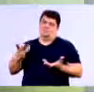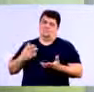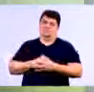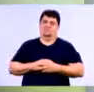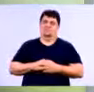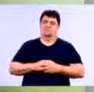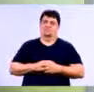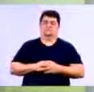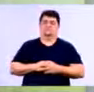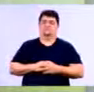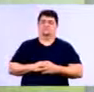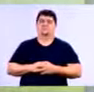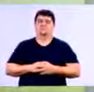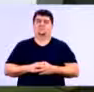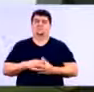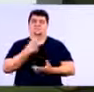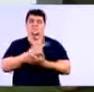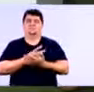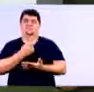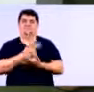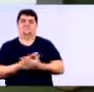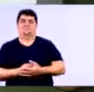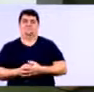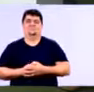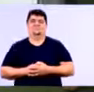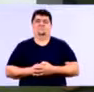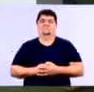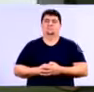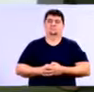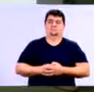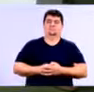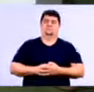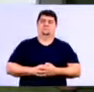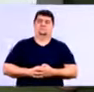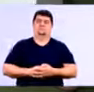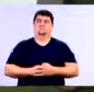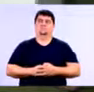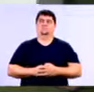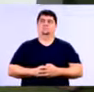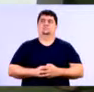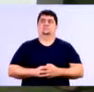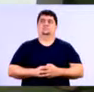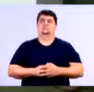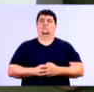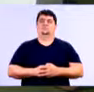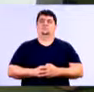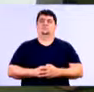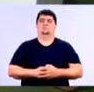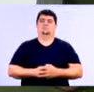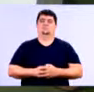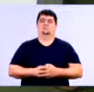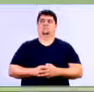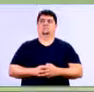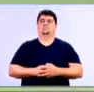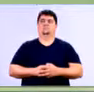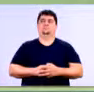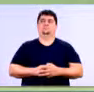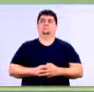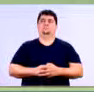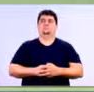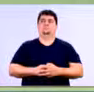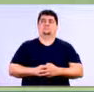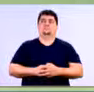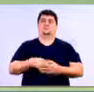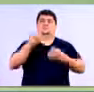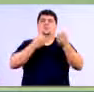certeza. Nessa... Vamos continuar, então, na sequência a gente fala um pouco do perfil dos investidores. Hoje a aula é tão curtinha, né, gente? Então, a